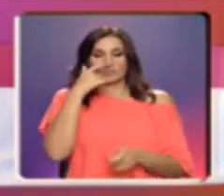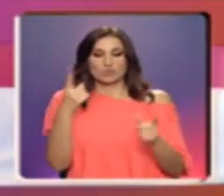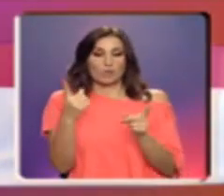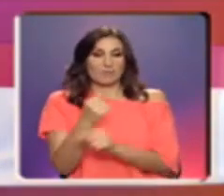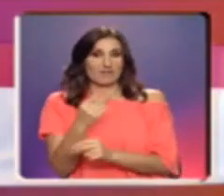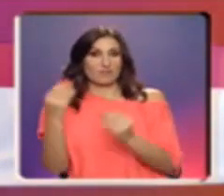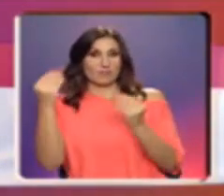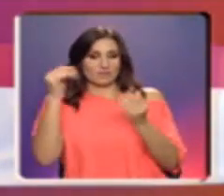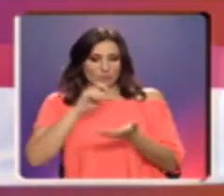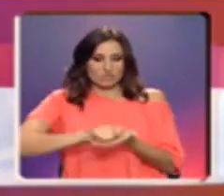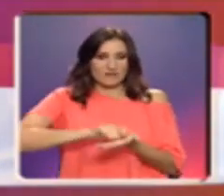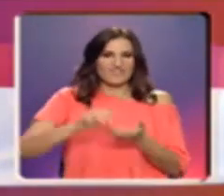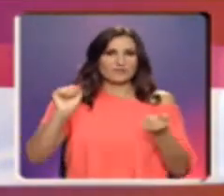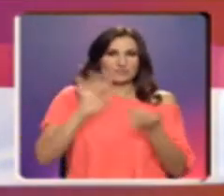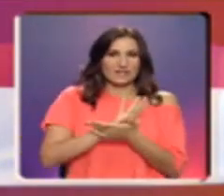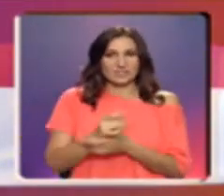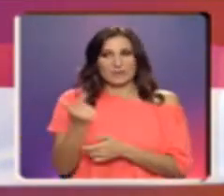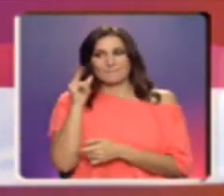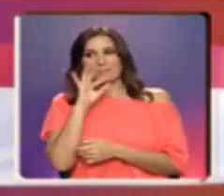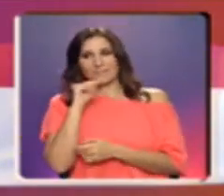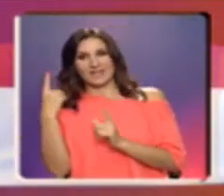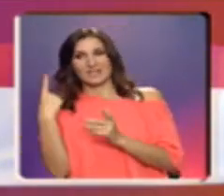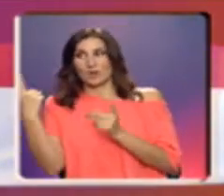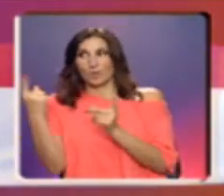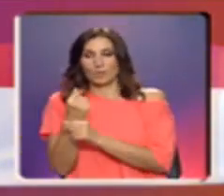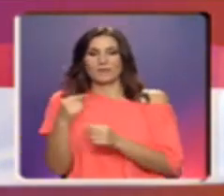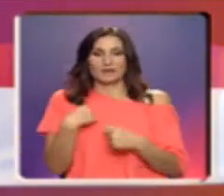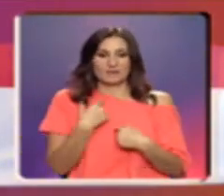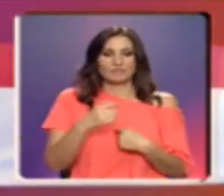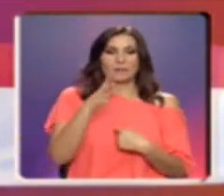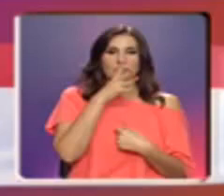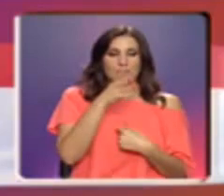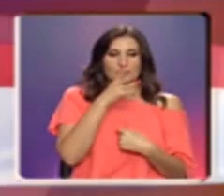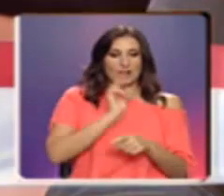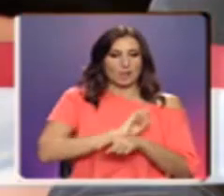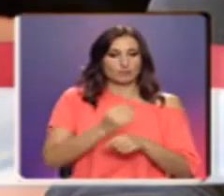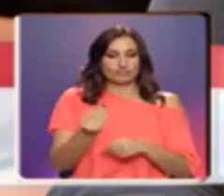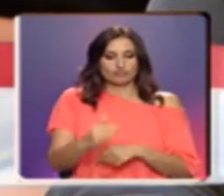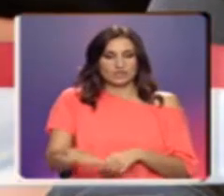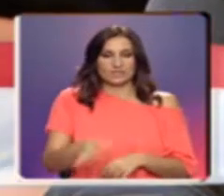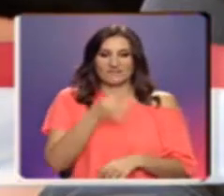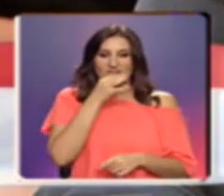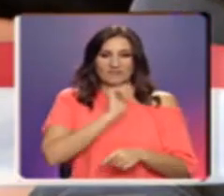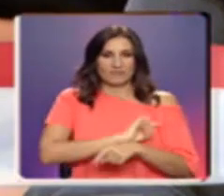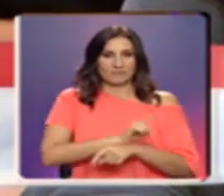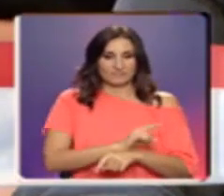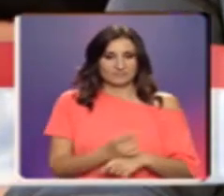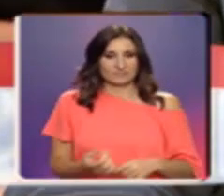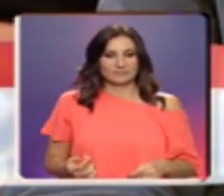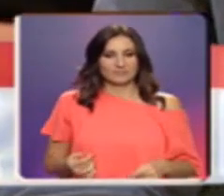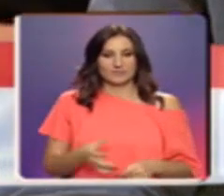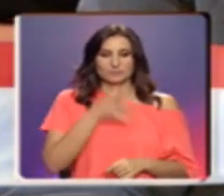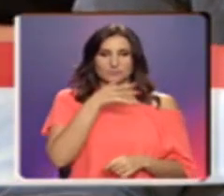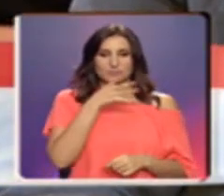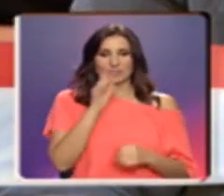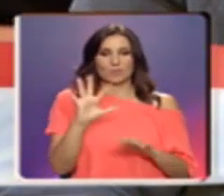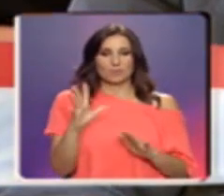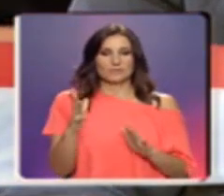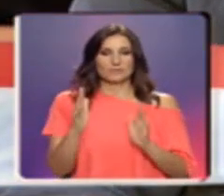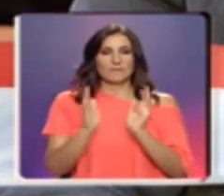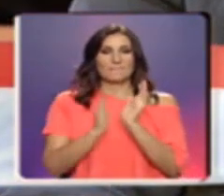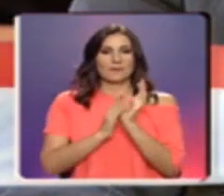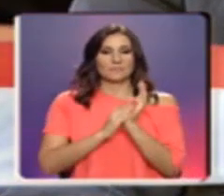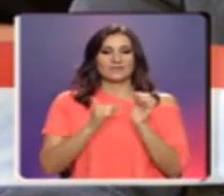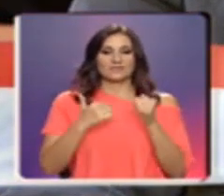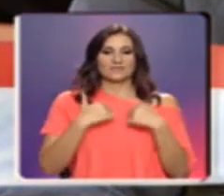pais, e era uma forma de... Mas já tinha capacidades oratórias, então, logo de pequenino? Com certeza absoluta. Agora, quando me batiam as palmas